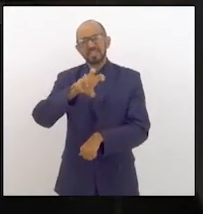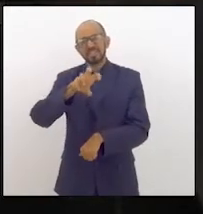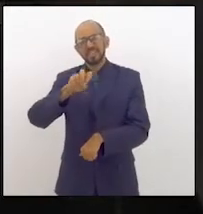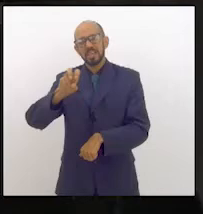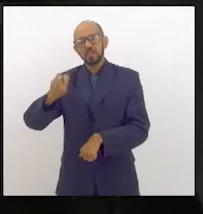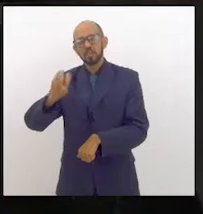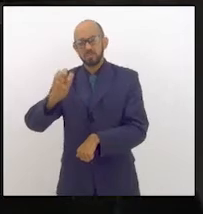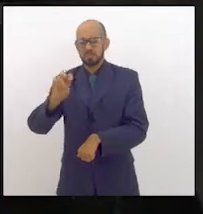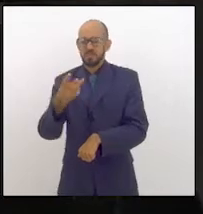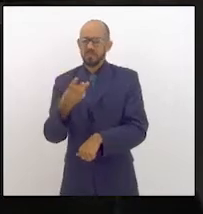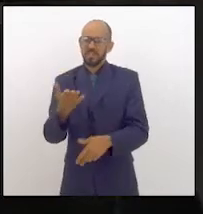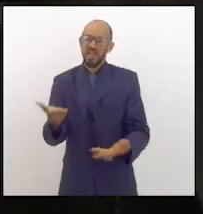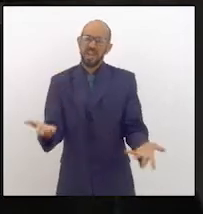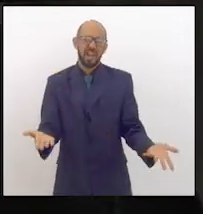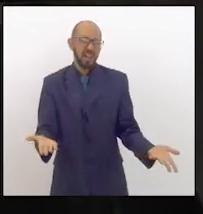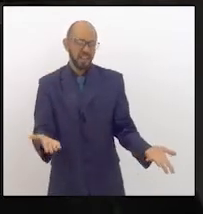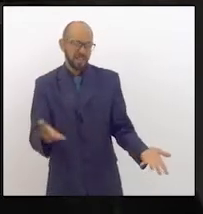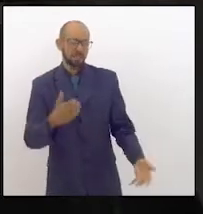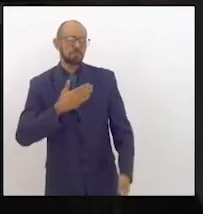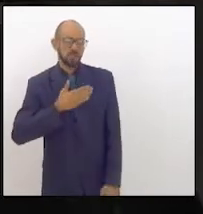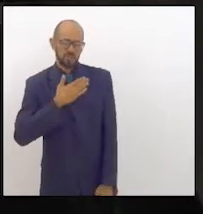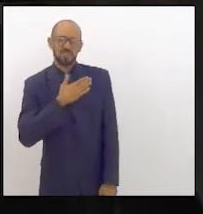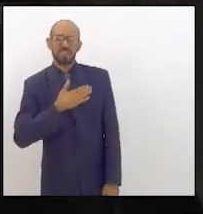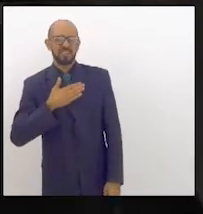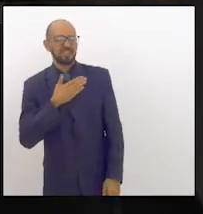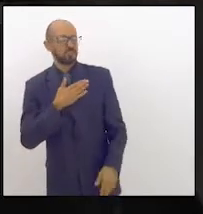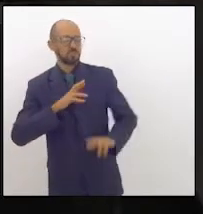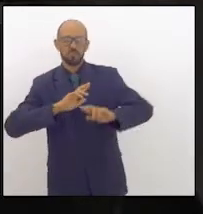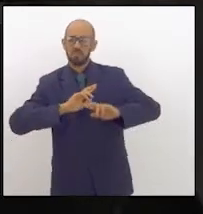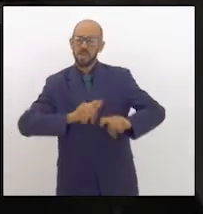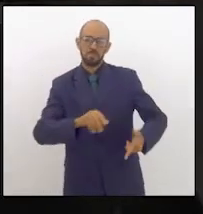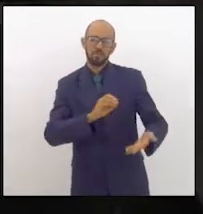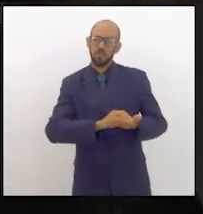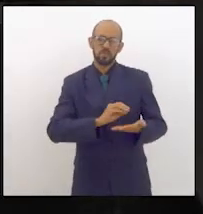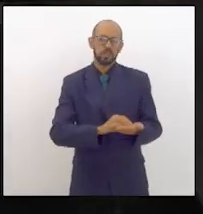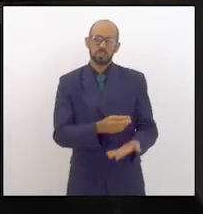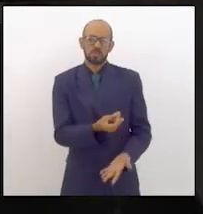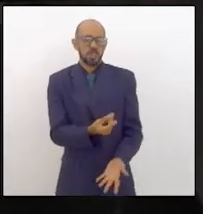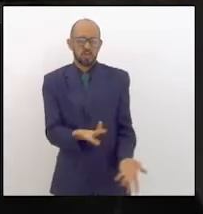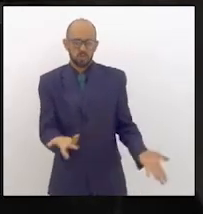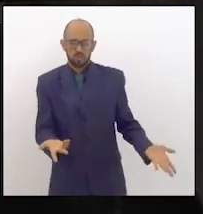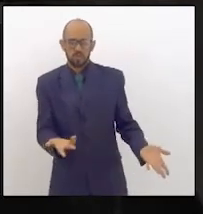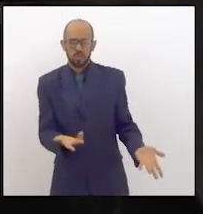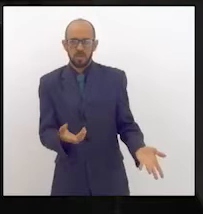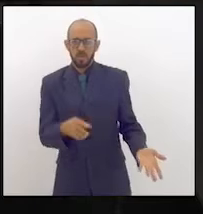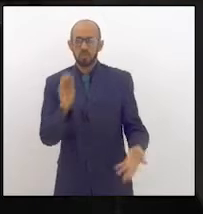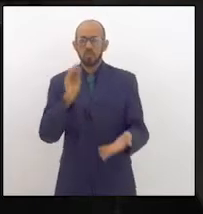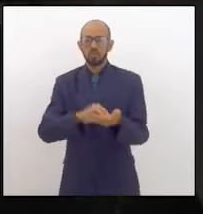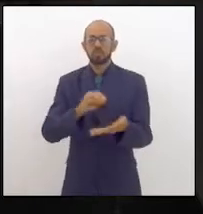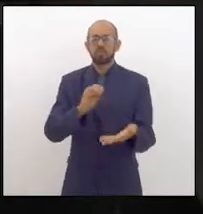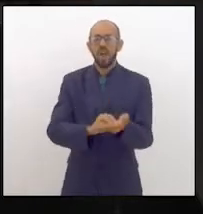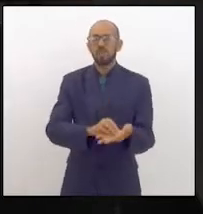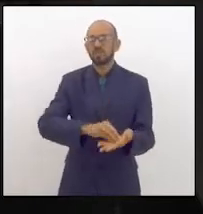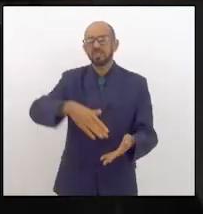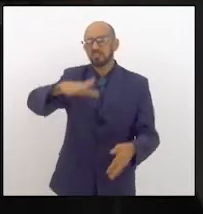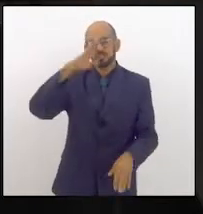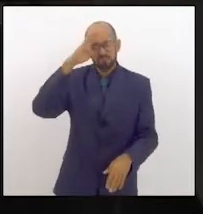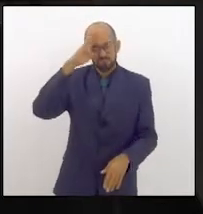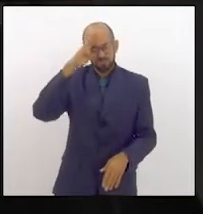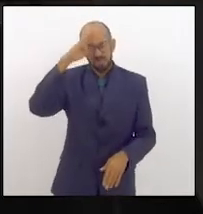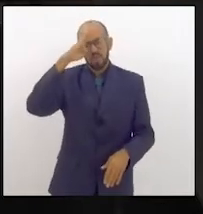e a meus queridos não é por falta de recurso é por falta de